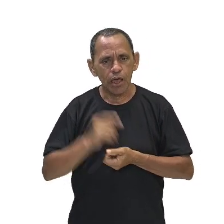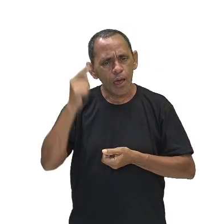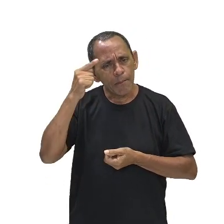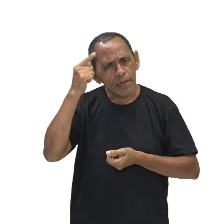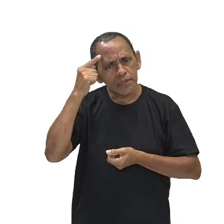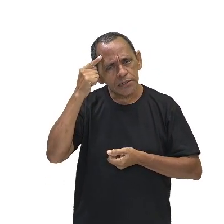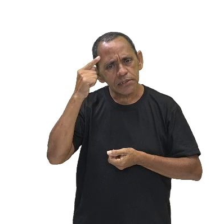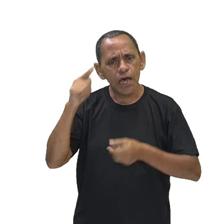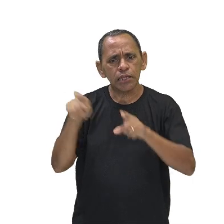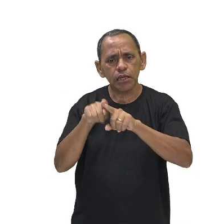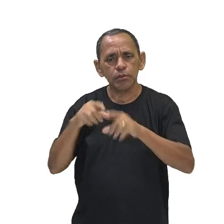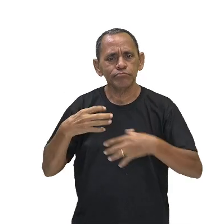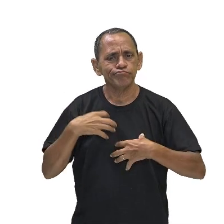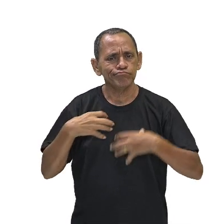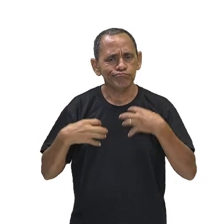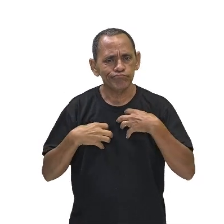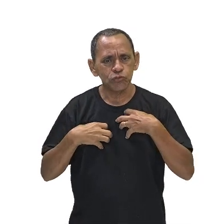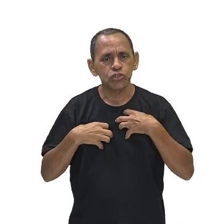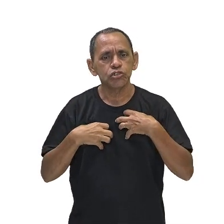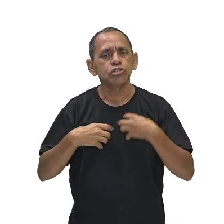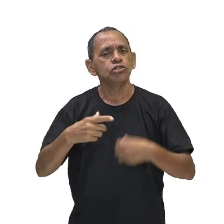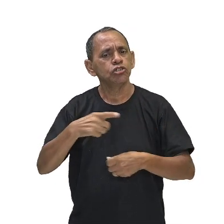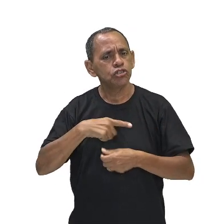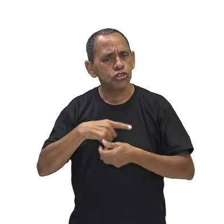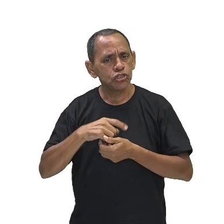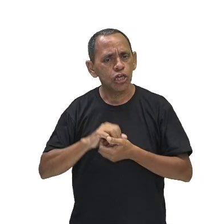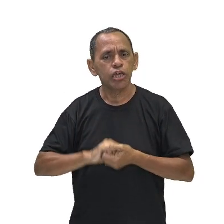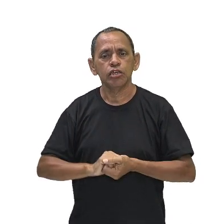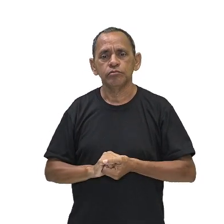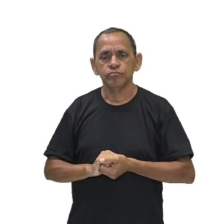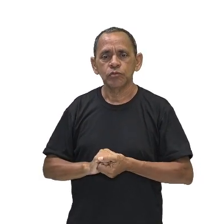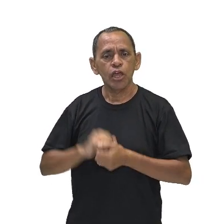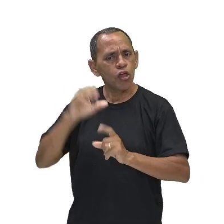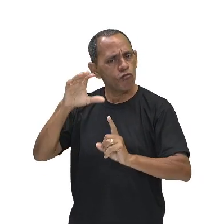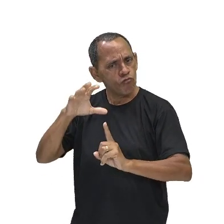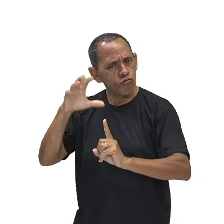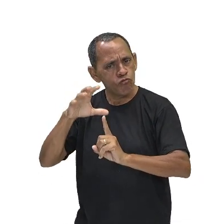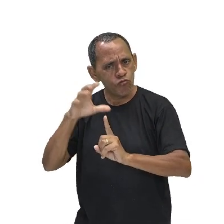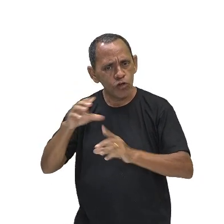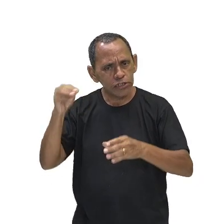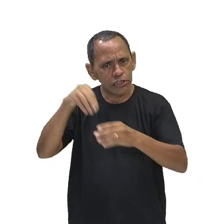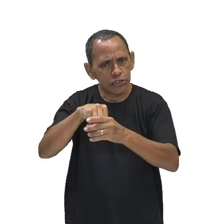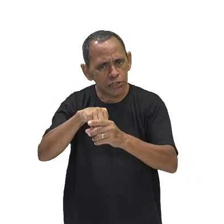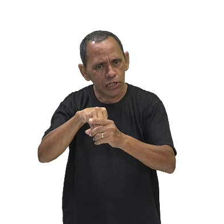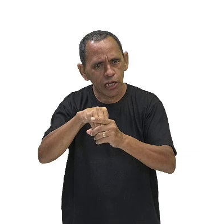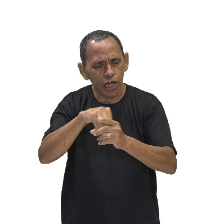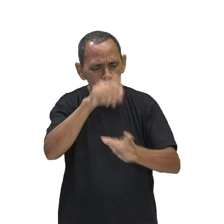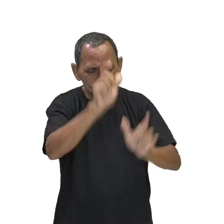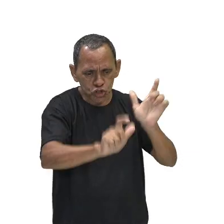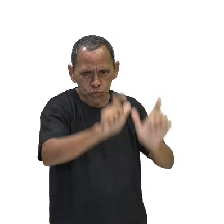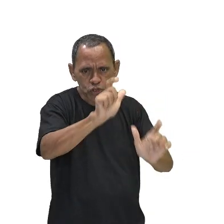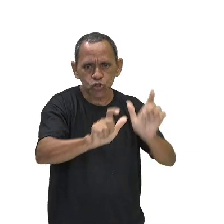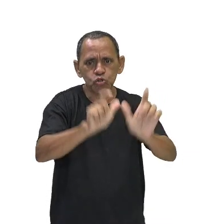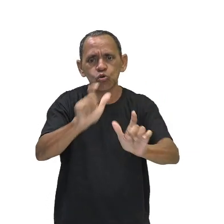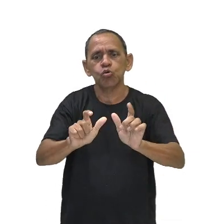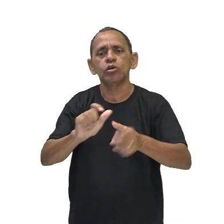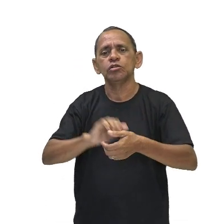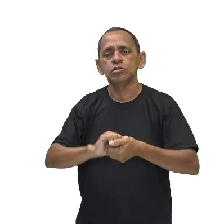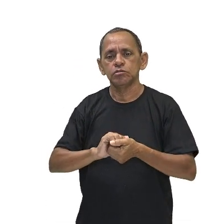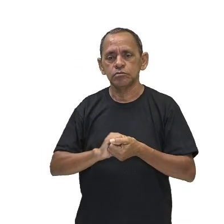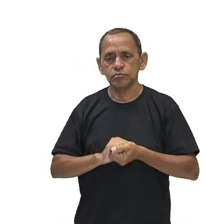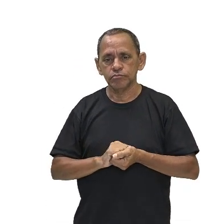e de sentir, e que exercem determinada força sobre os indivíduos. Veja